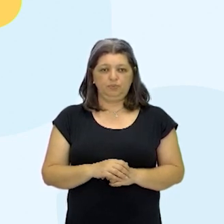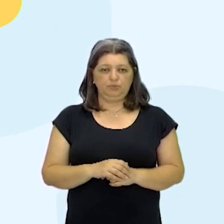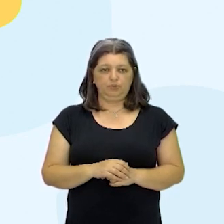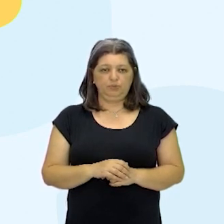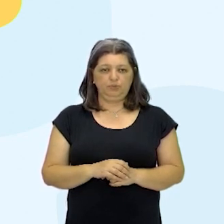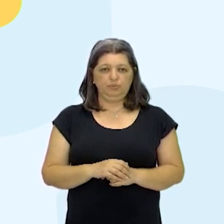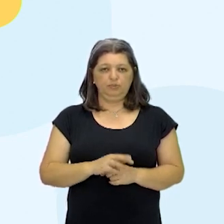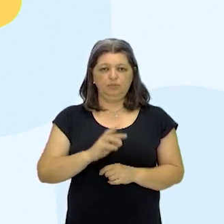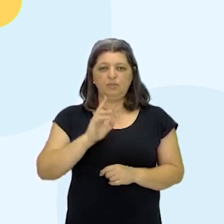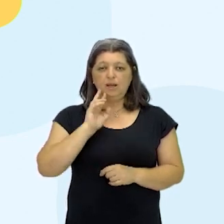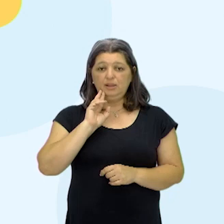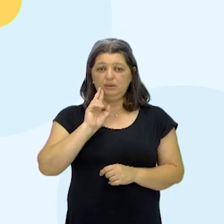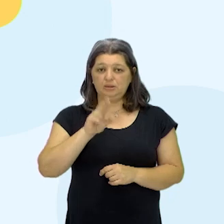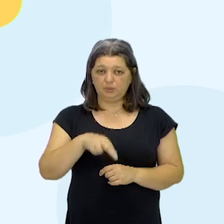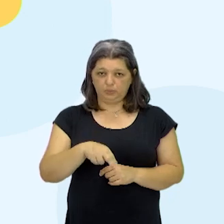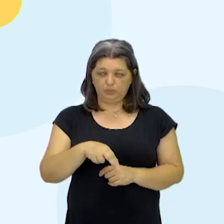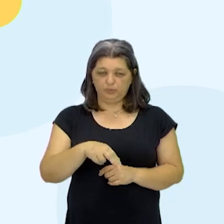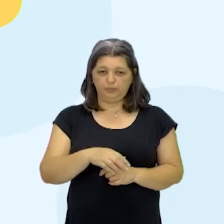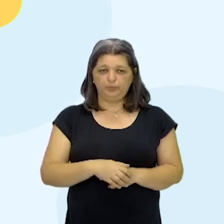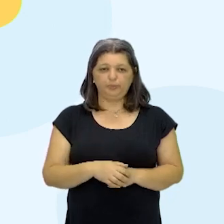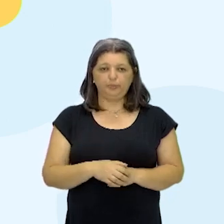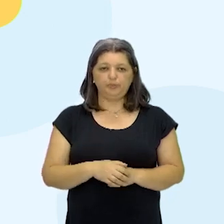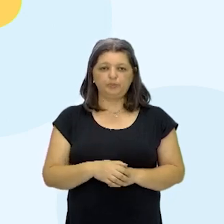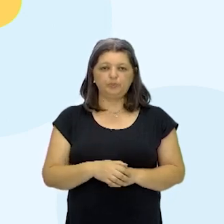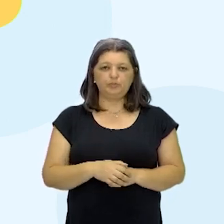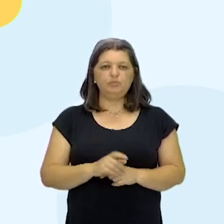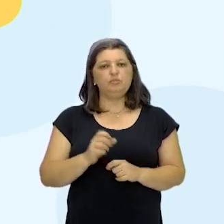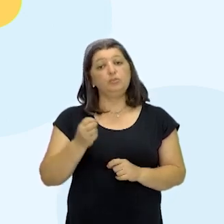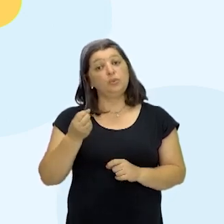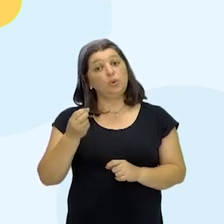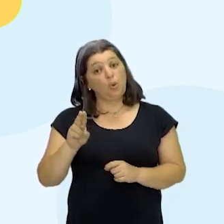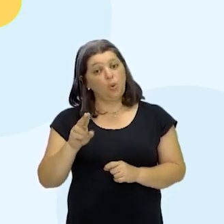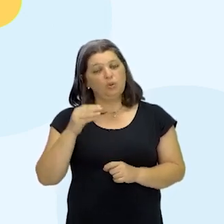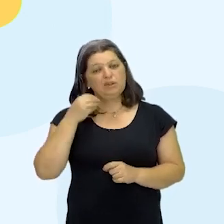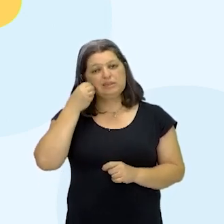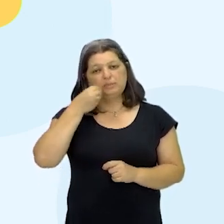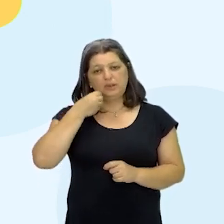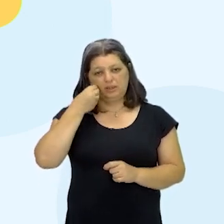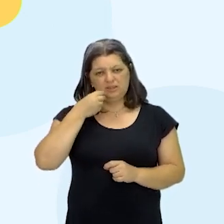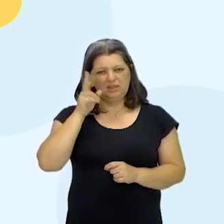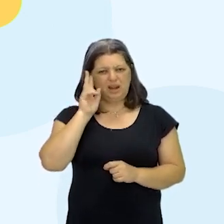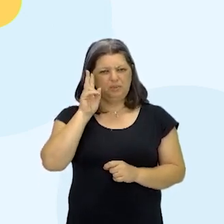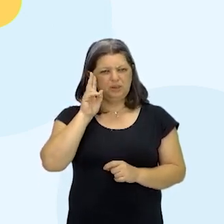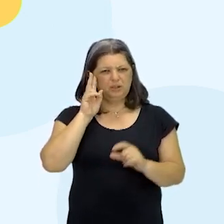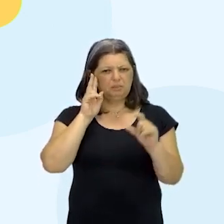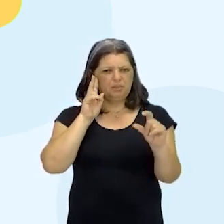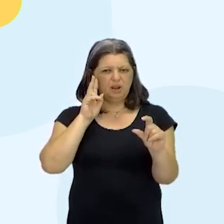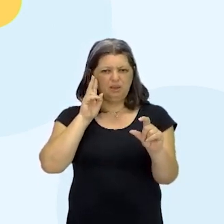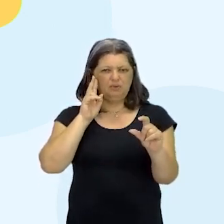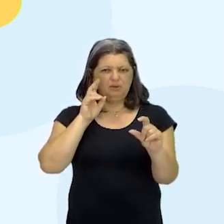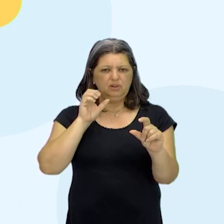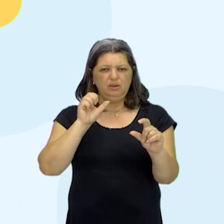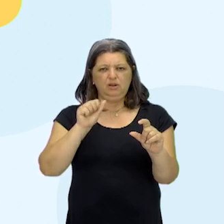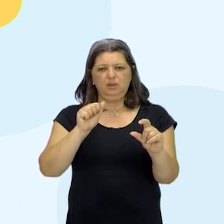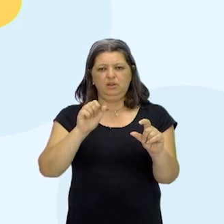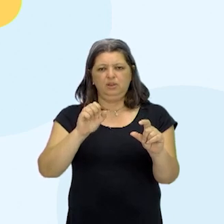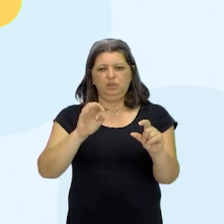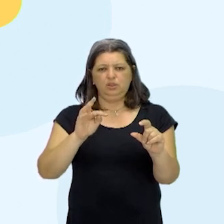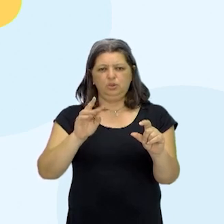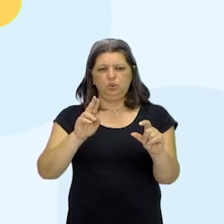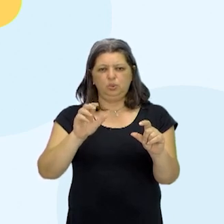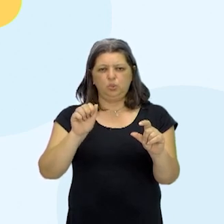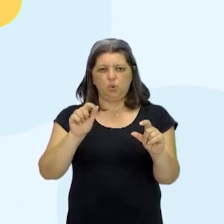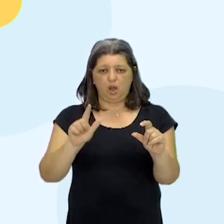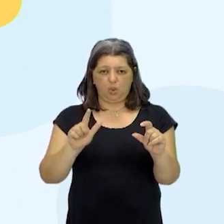Reason, razão, or experience, ou experiência. Lembrando que essa palavra actual aqui,